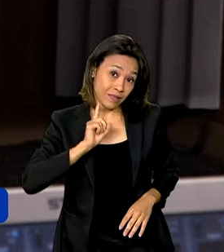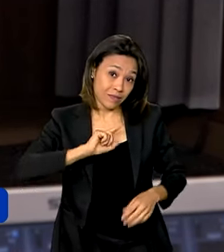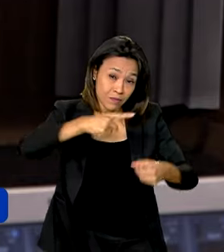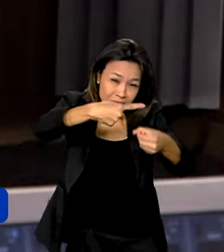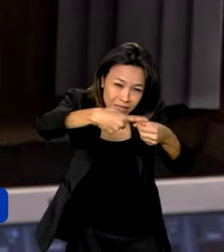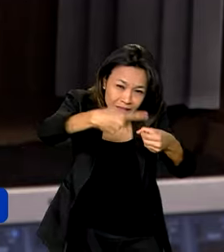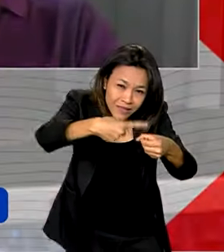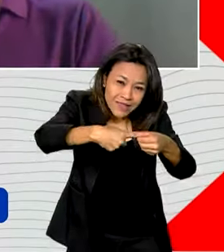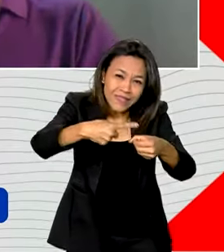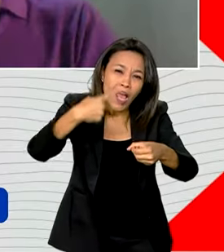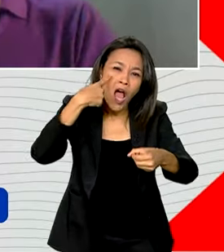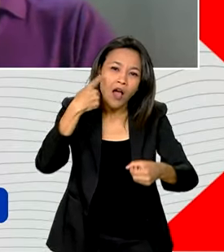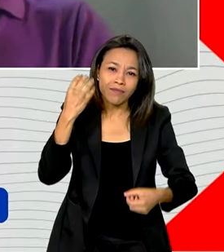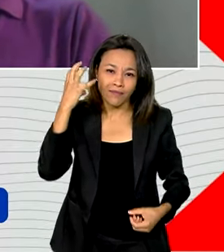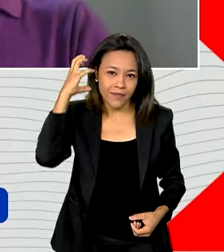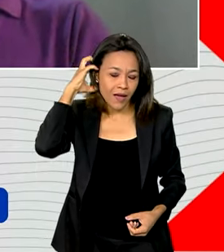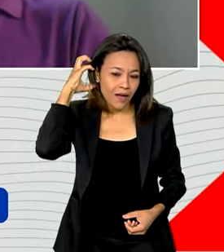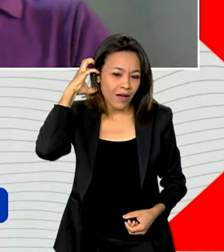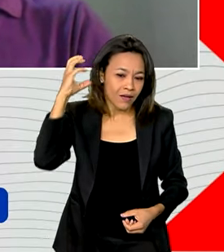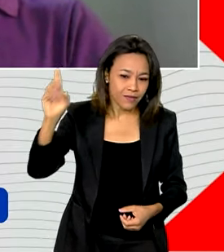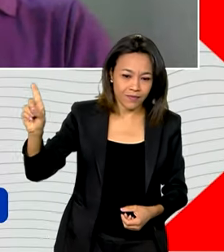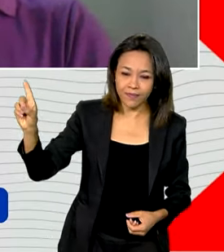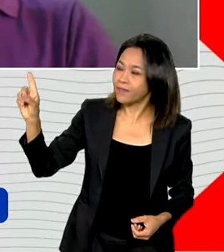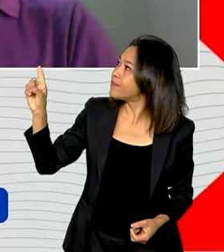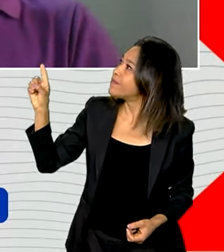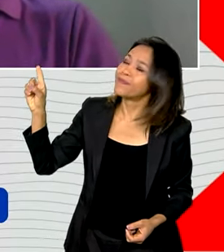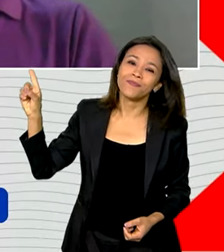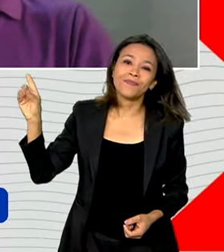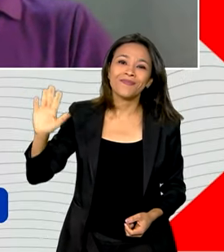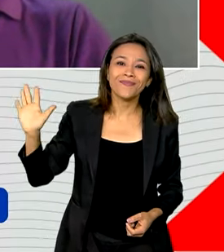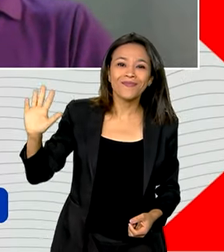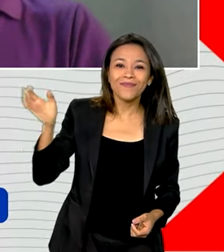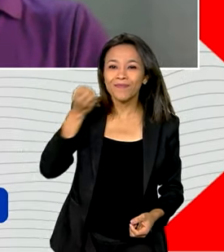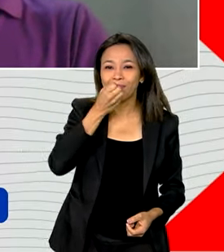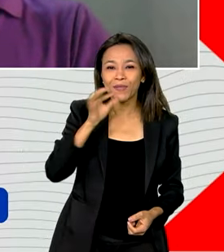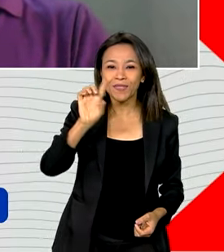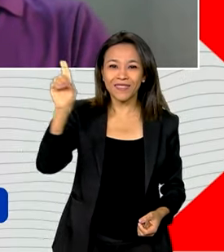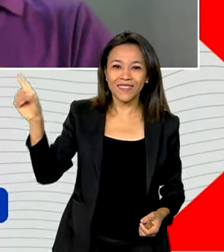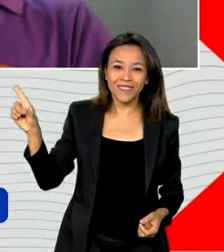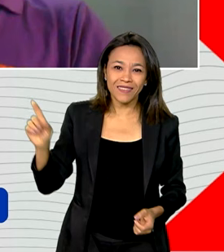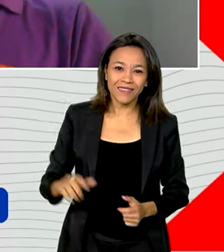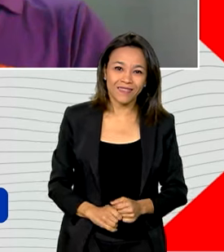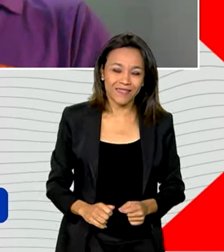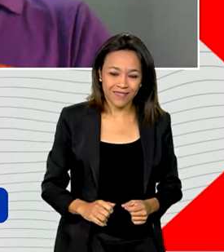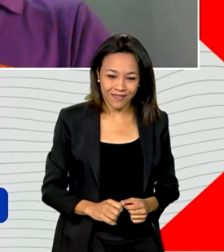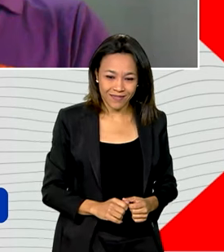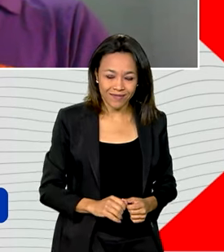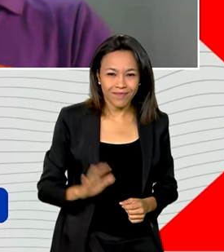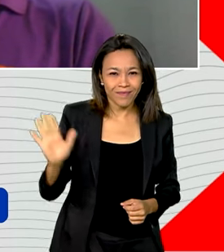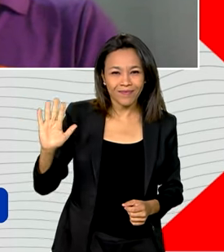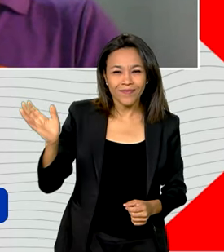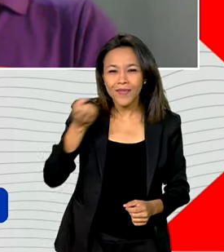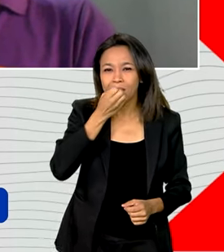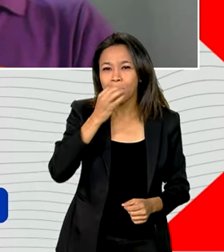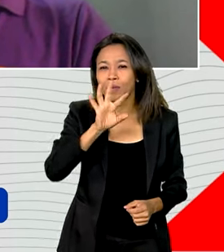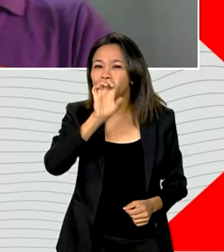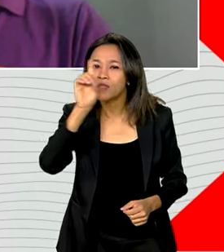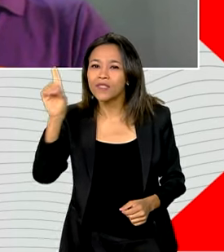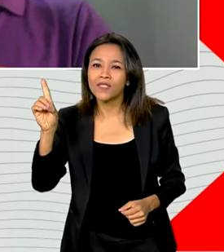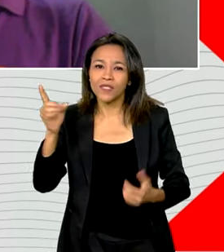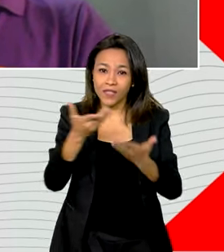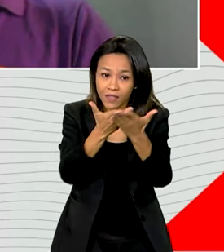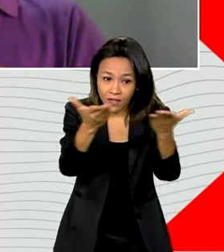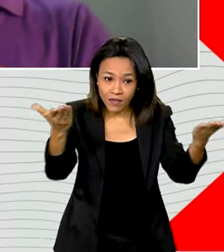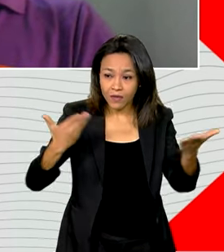rádio Vox quem tá com a gente lá é o Mateus Luan Oi Mateus bom dia bom dia bom dia ministra Bom dia